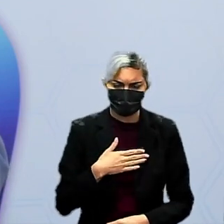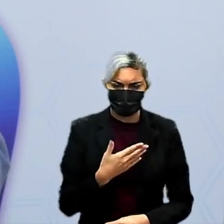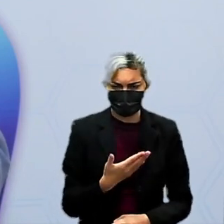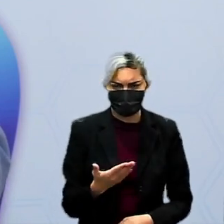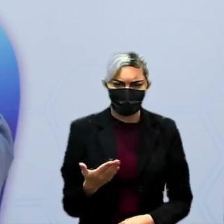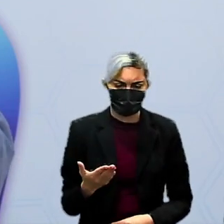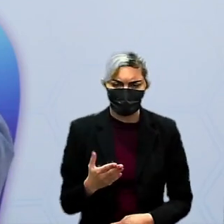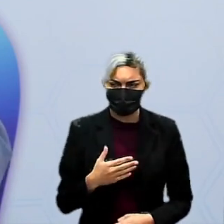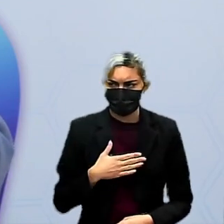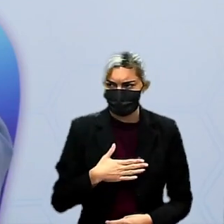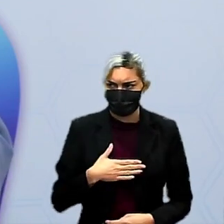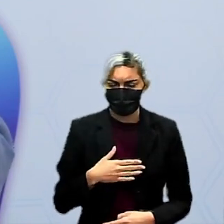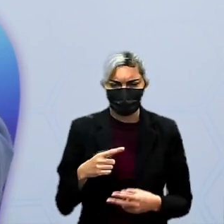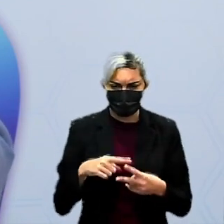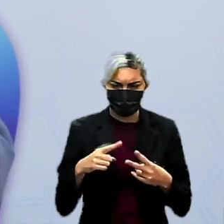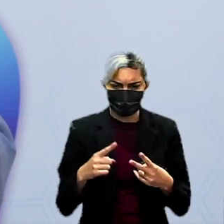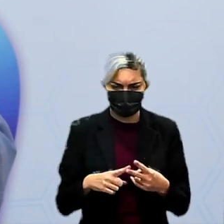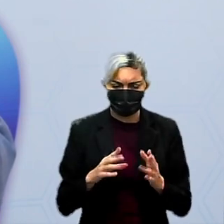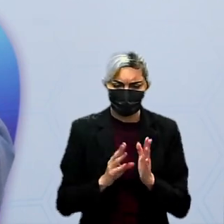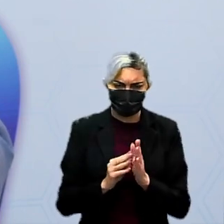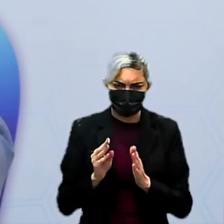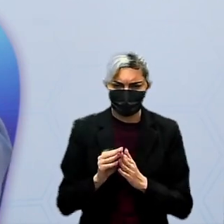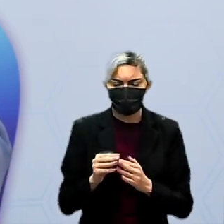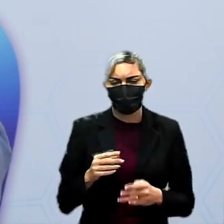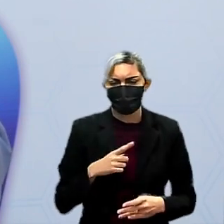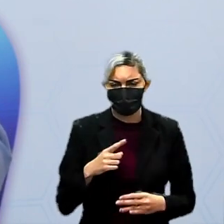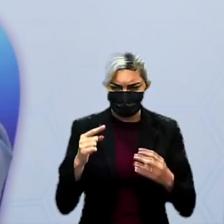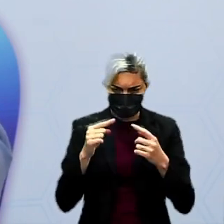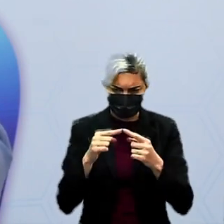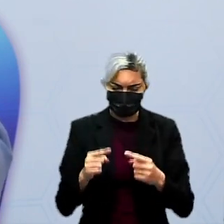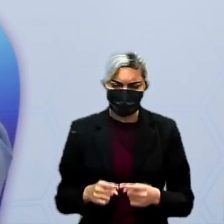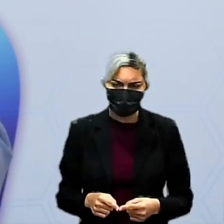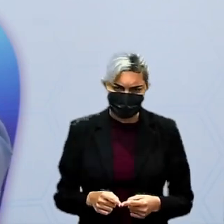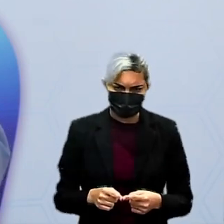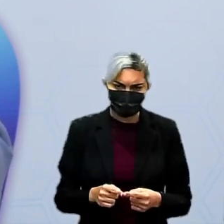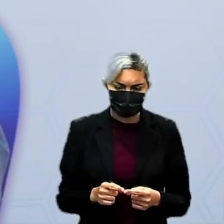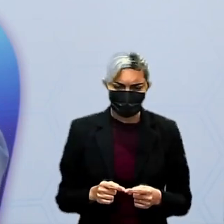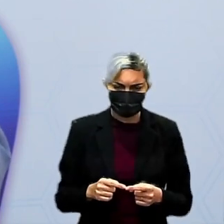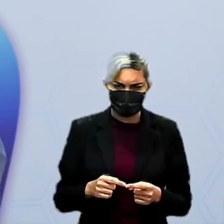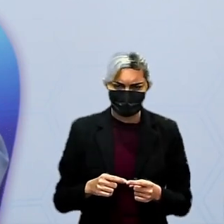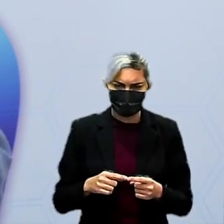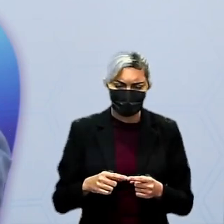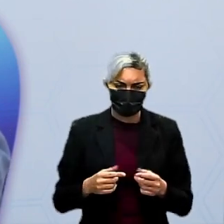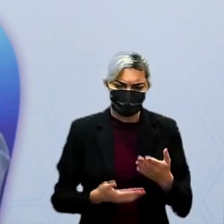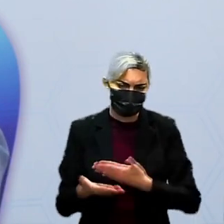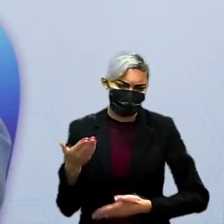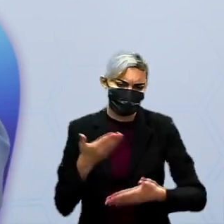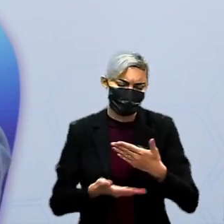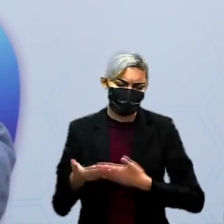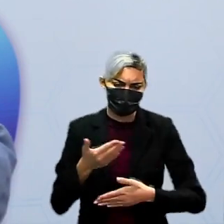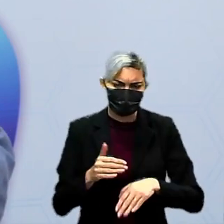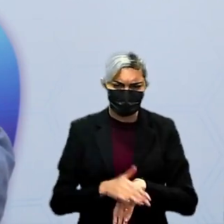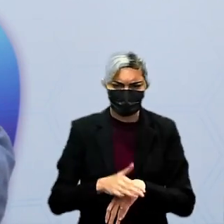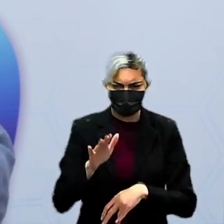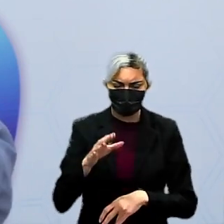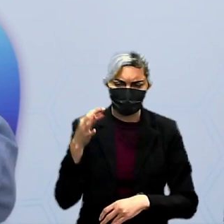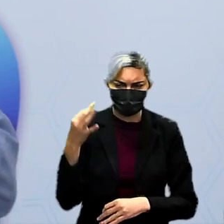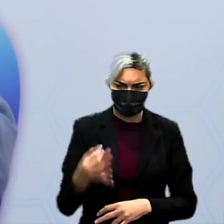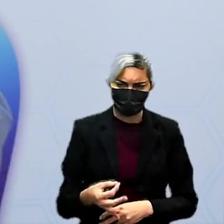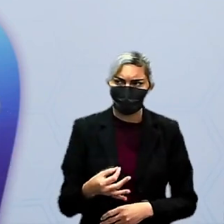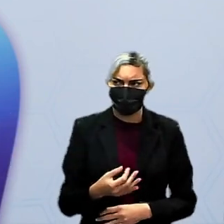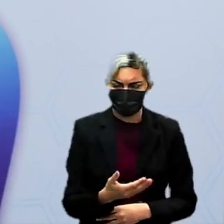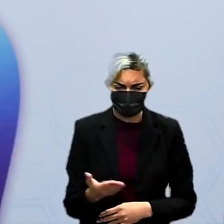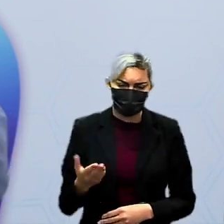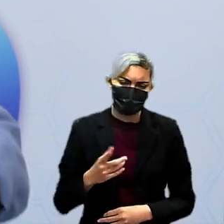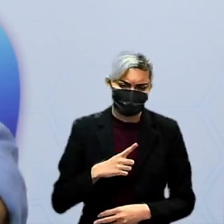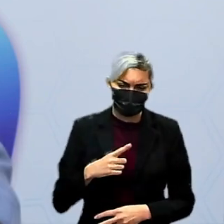faz. Quando a gente tem esses 2 elementos, né, combinando-os de maneira recíproca, com a mais absoluta certeza,